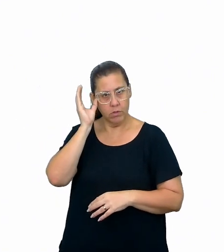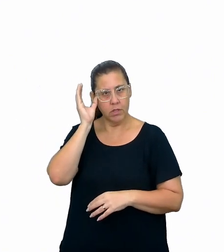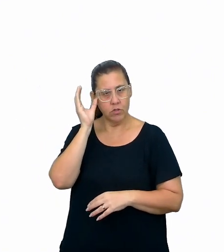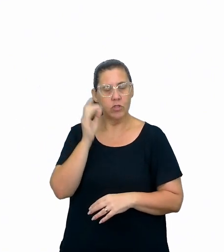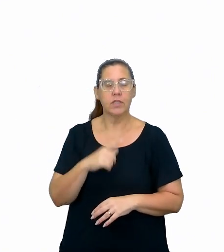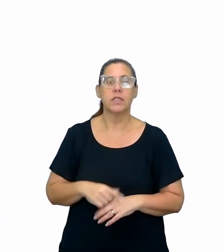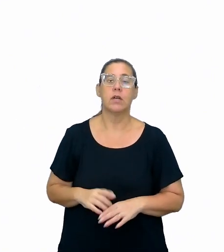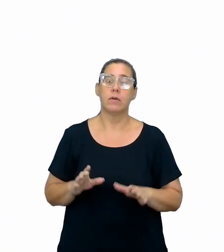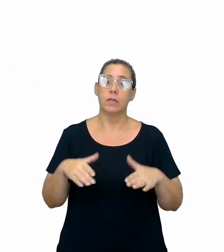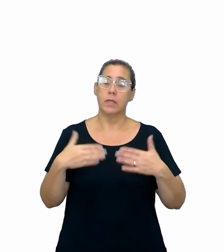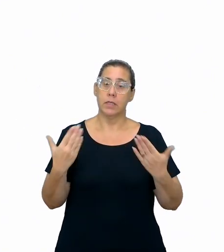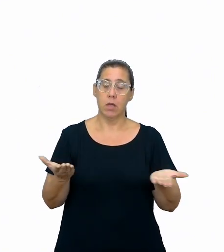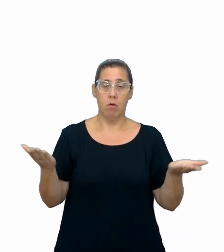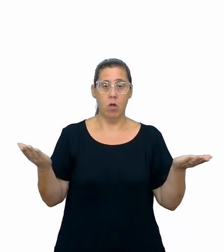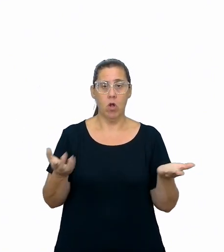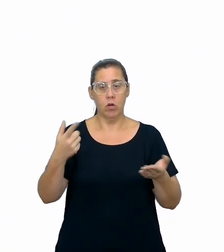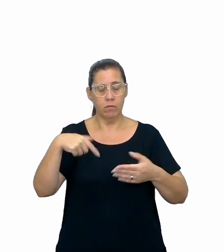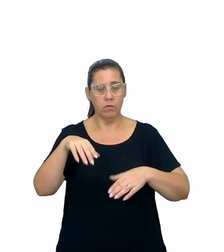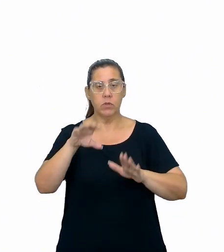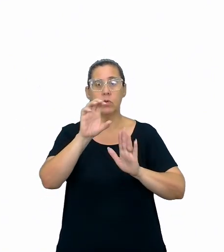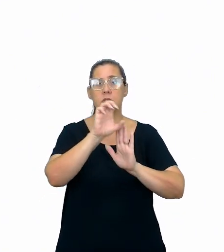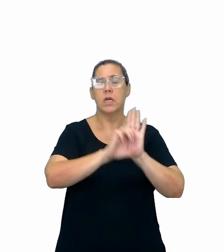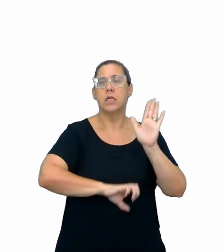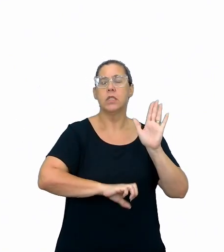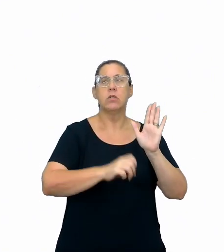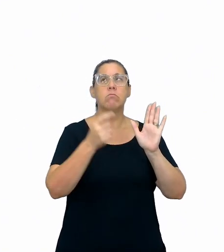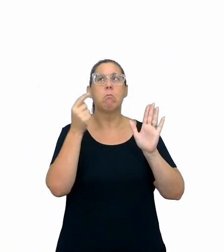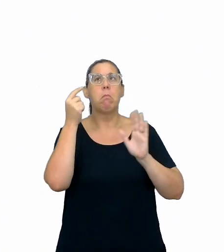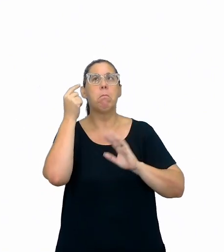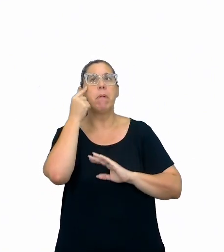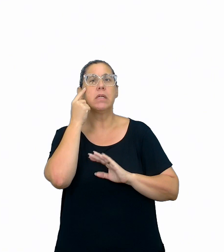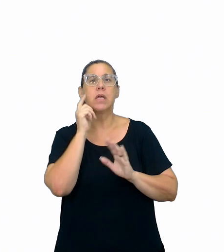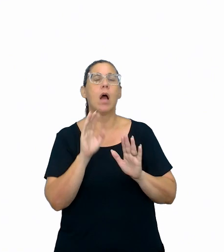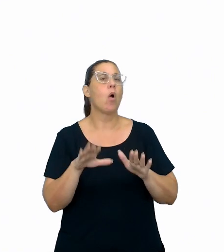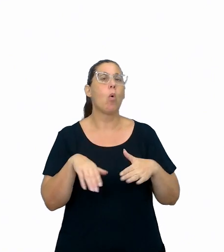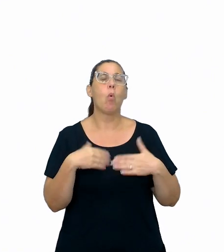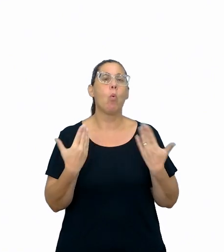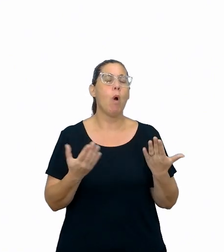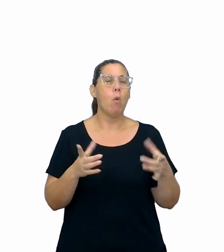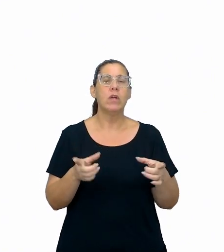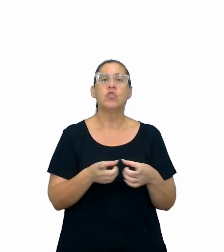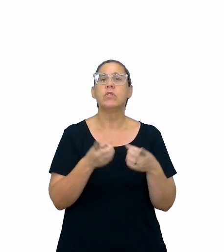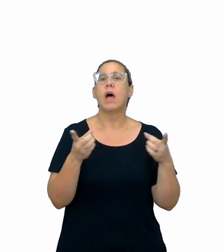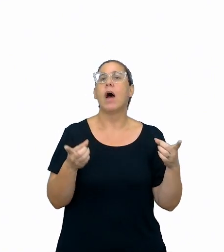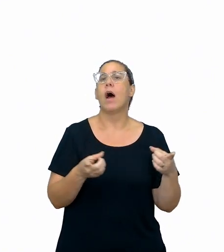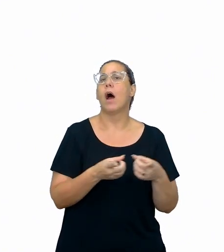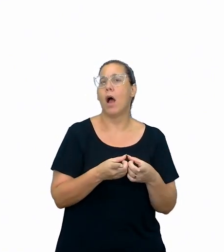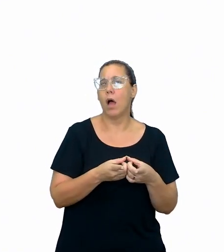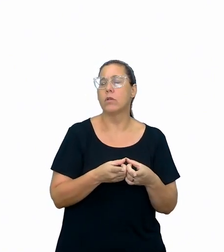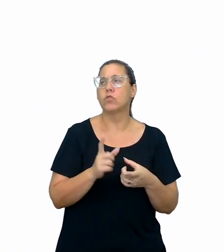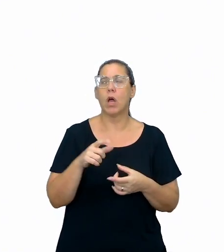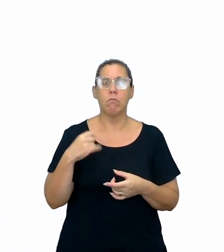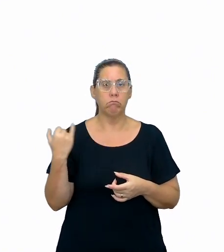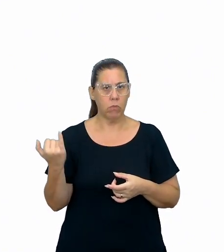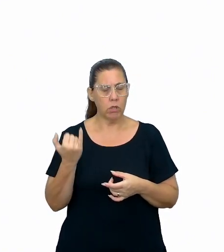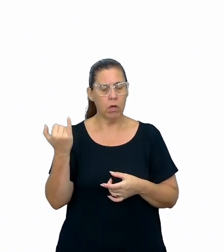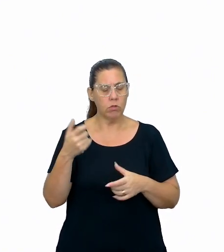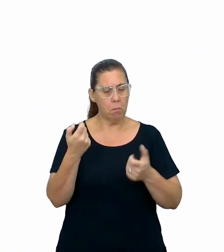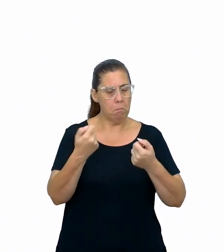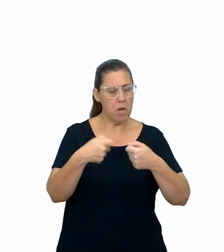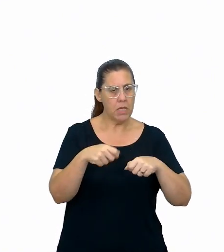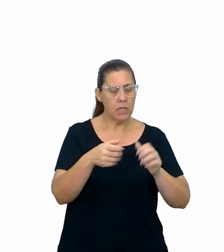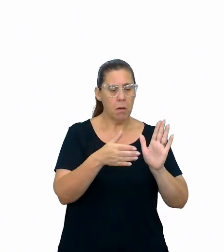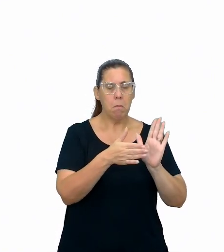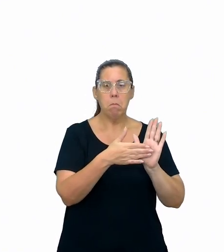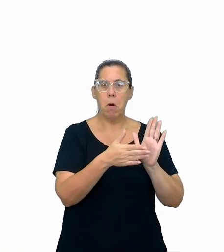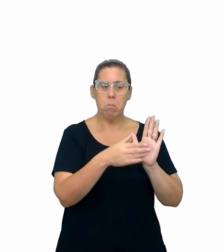nesta transmissão, nós vamos fazer o exercício de pensar quais condições didáticas são necessárias para que essa